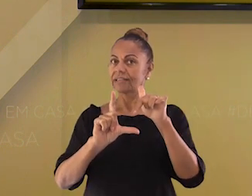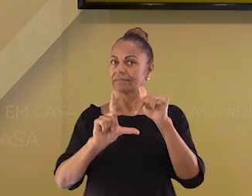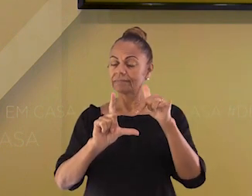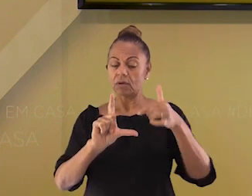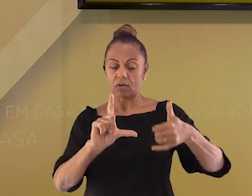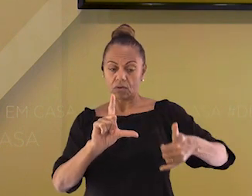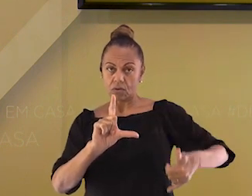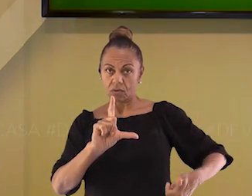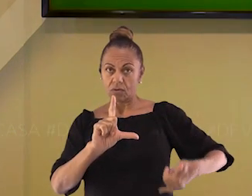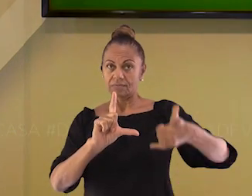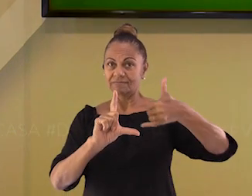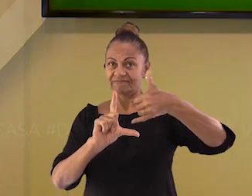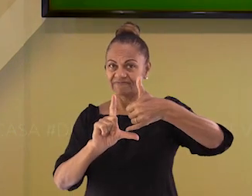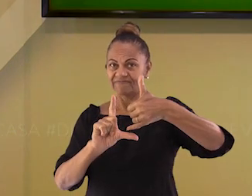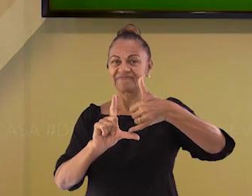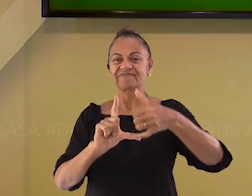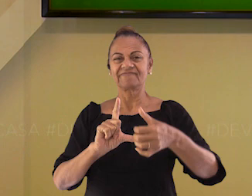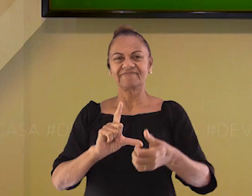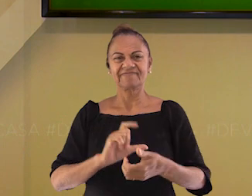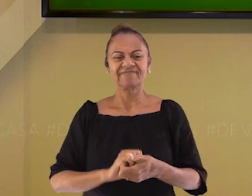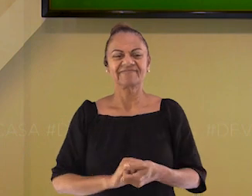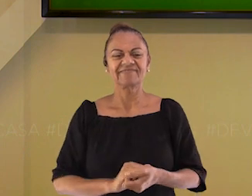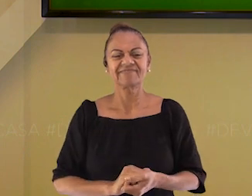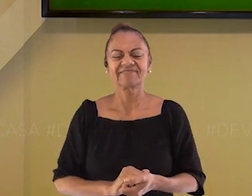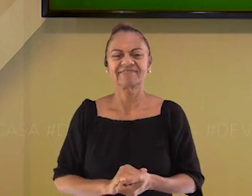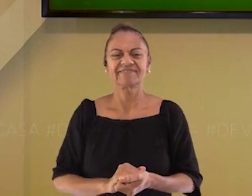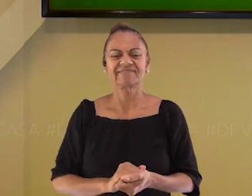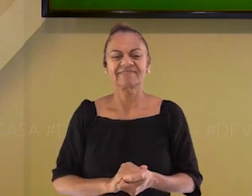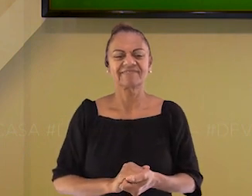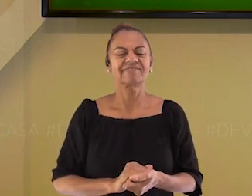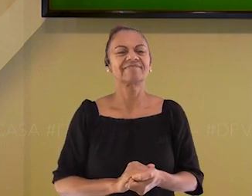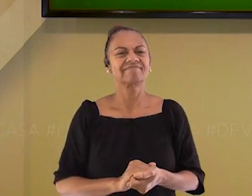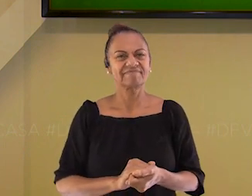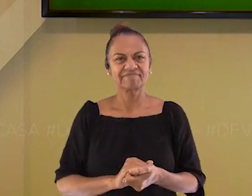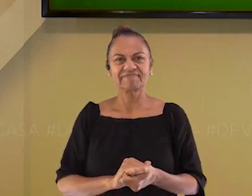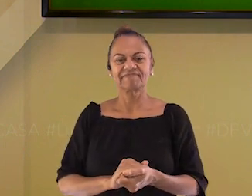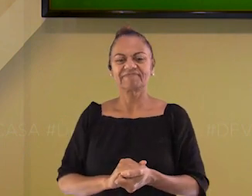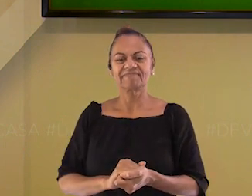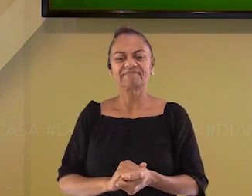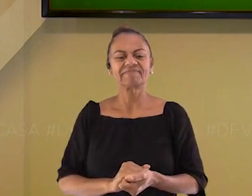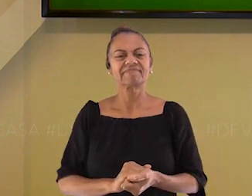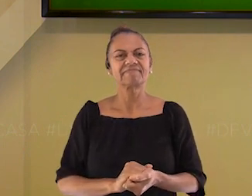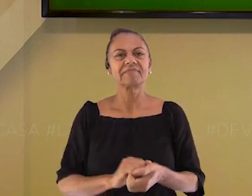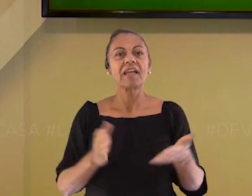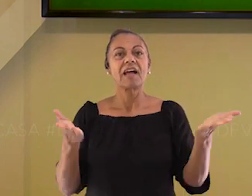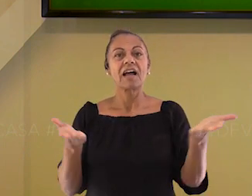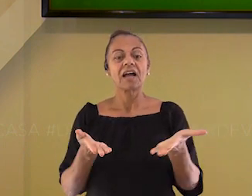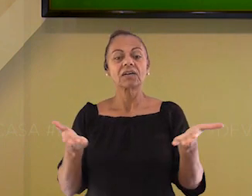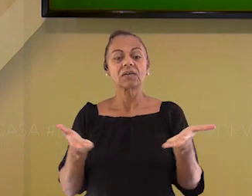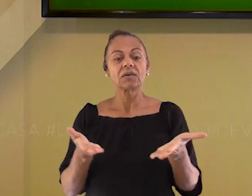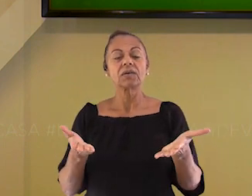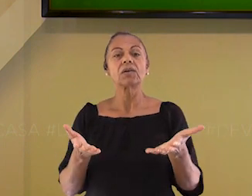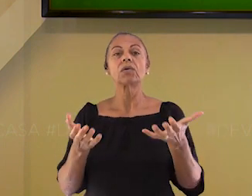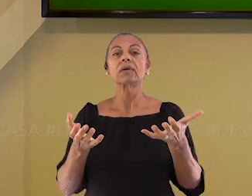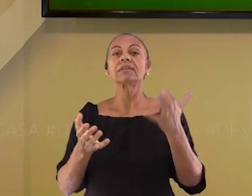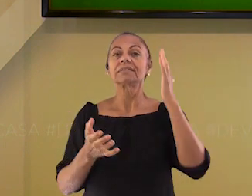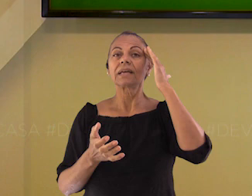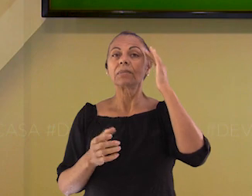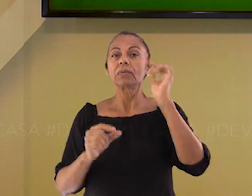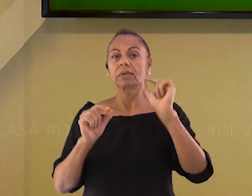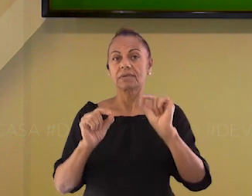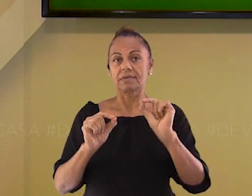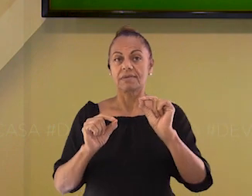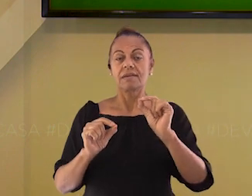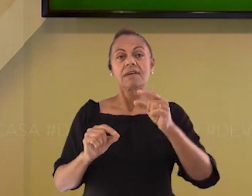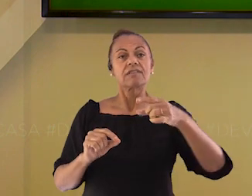e a flor. E aí, estudante, já registrou sua presença? Se ainda não, aponte a câmera do